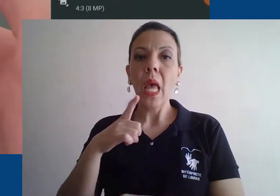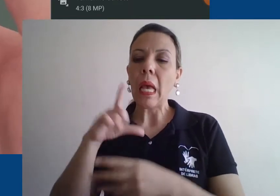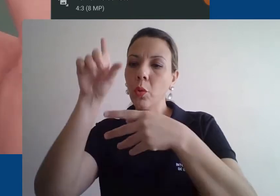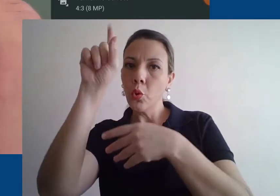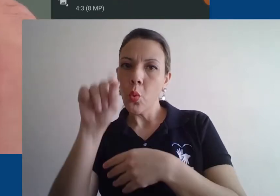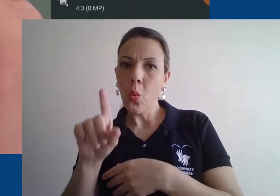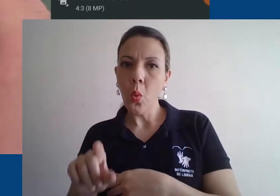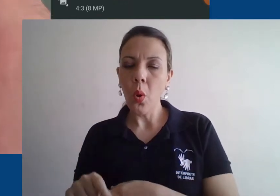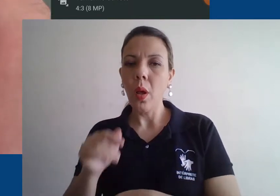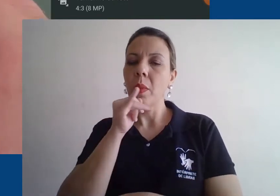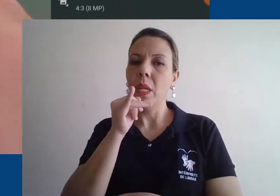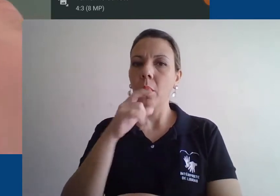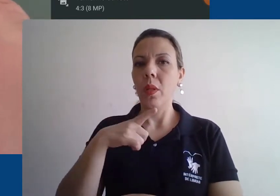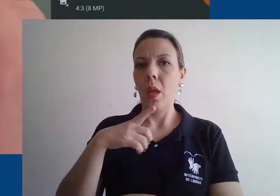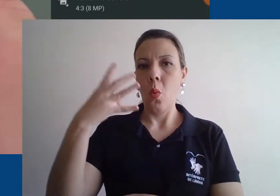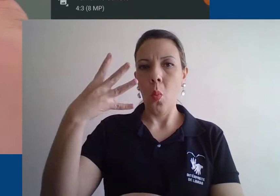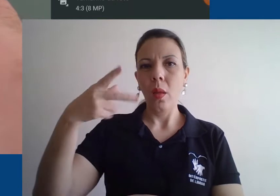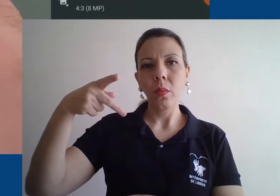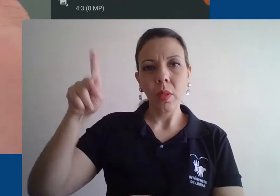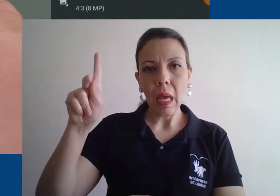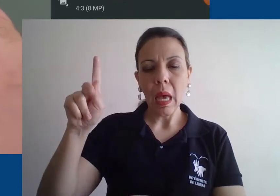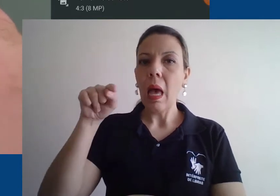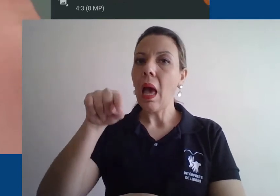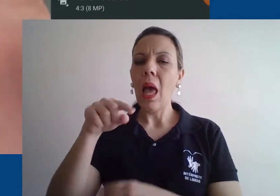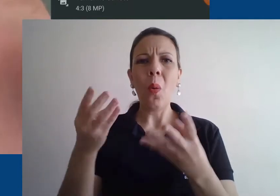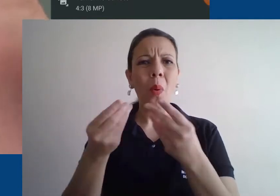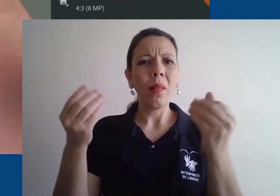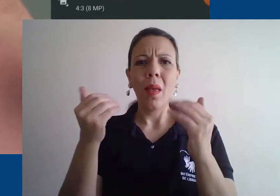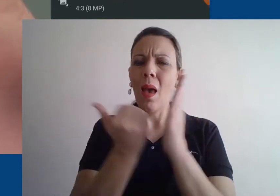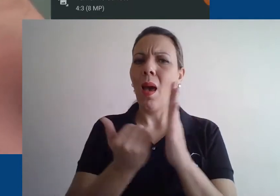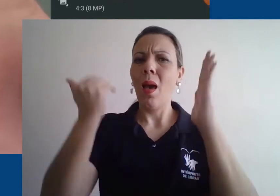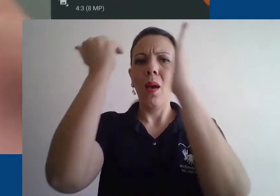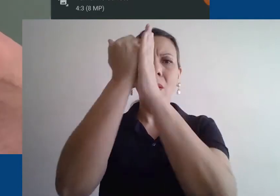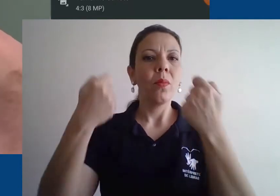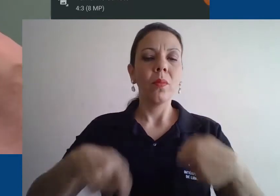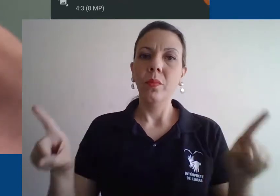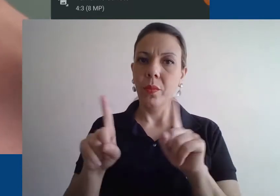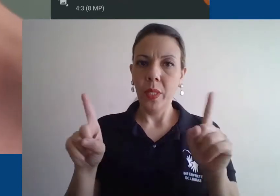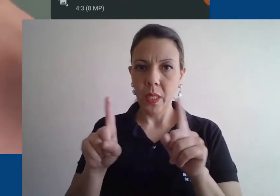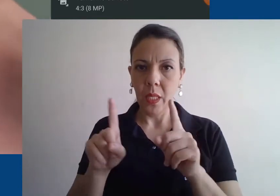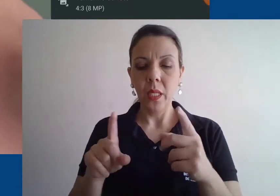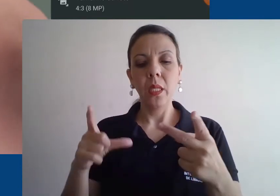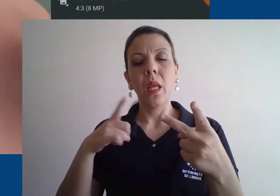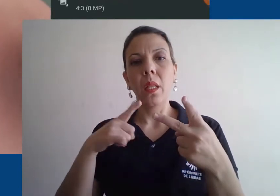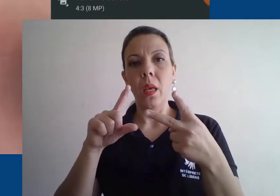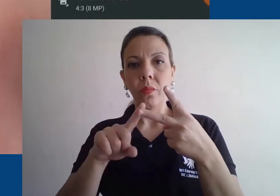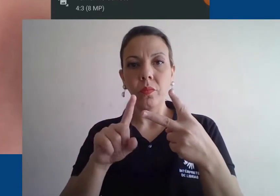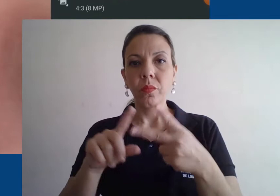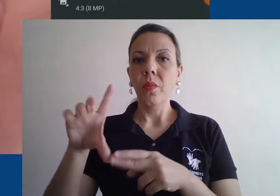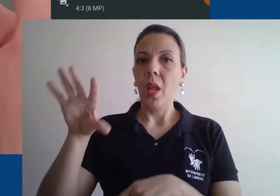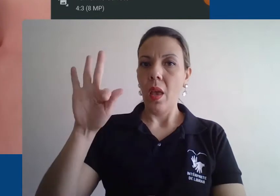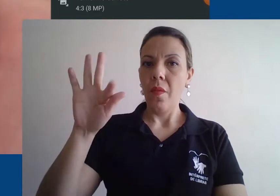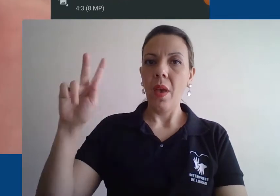aqui a gente não quer, ela é qualidade demais para o que a gente precisa. Você tem Full HD, que é esse FHD, certo? Que é